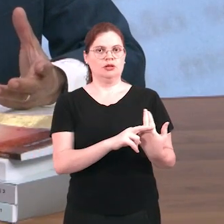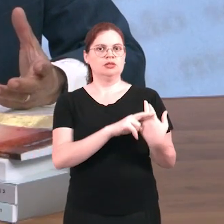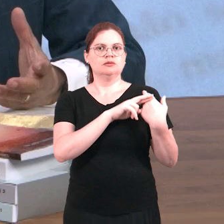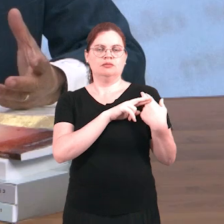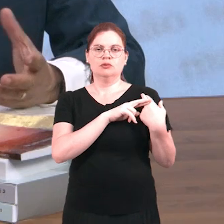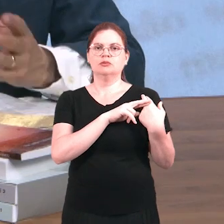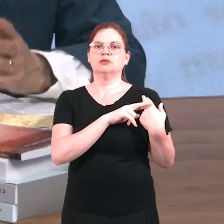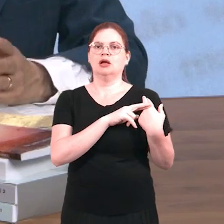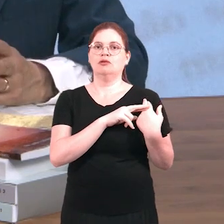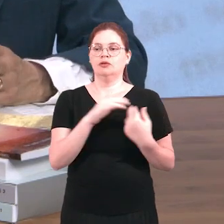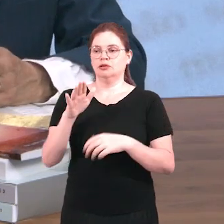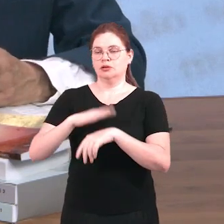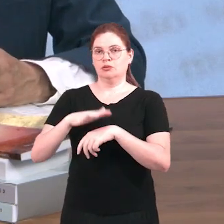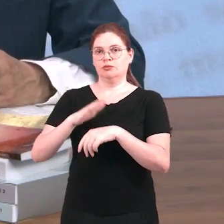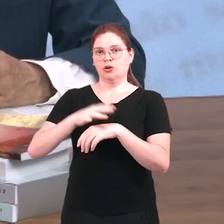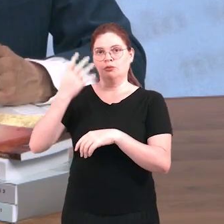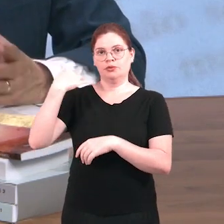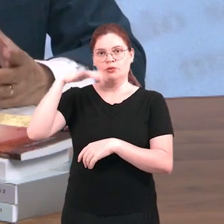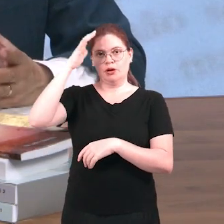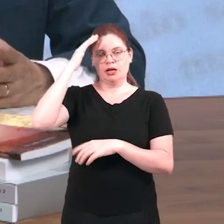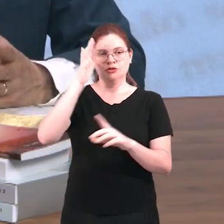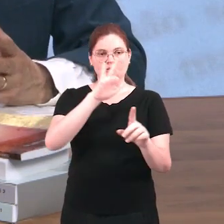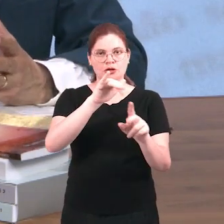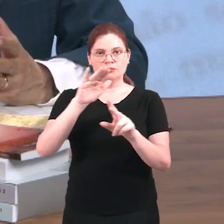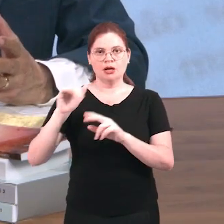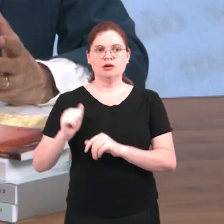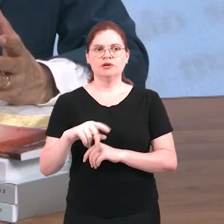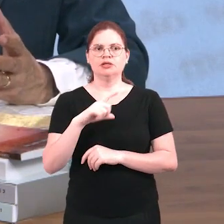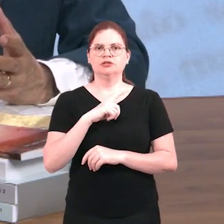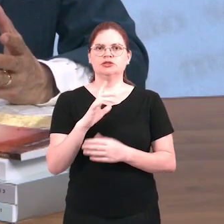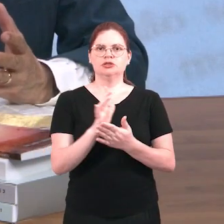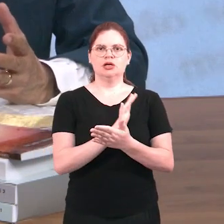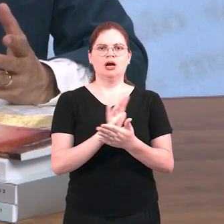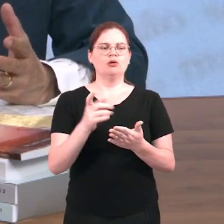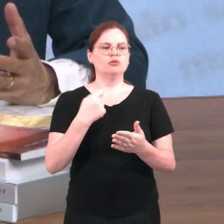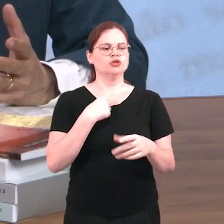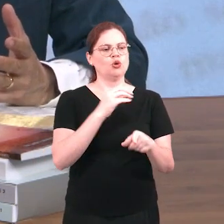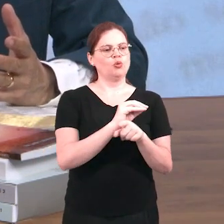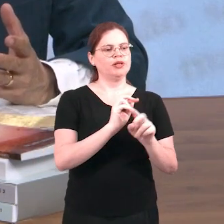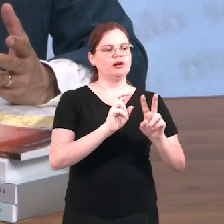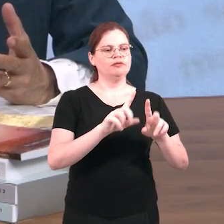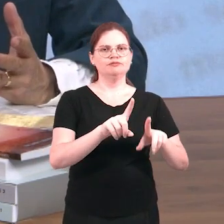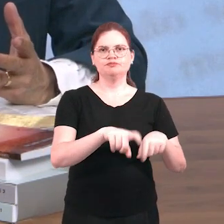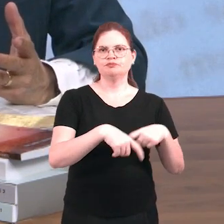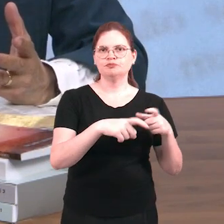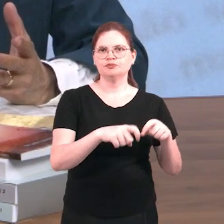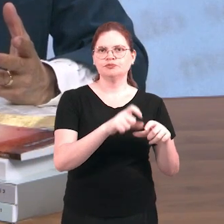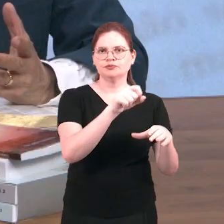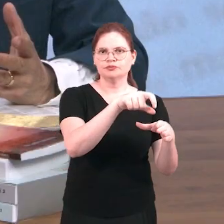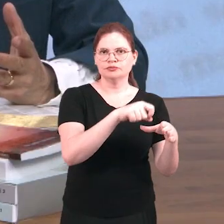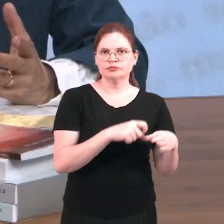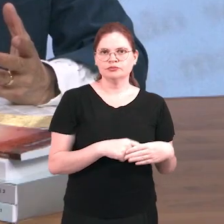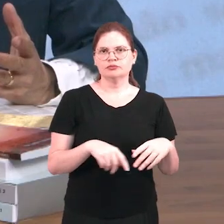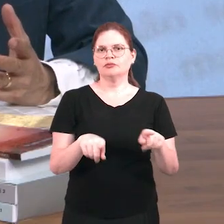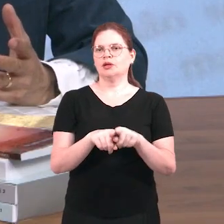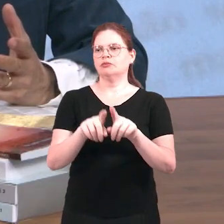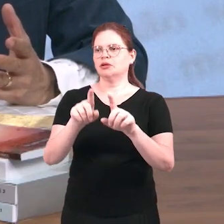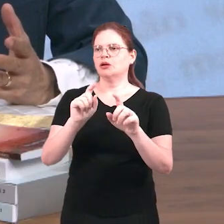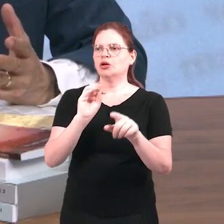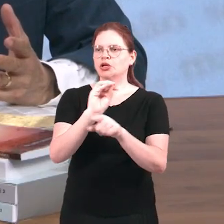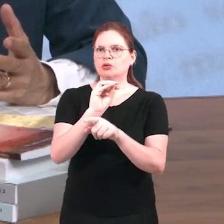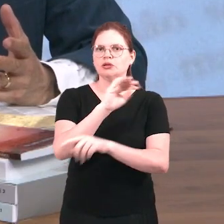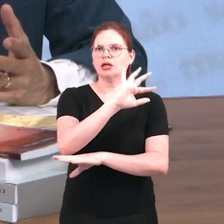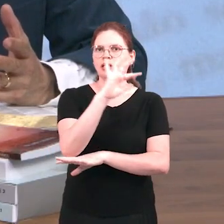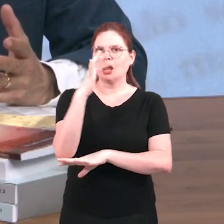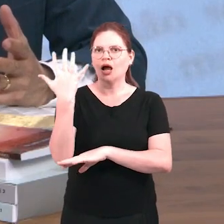rei. Havia, assim, ministros sobre a lavoura da terra, sobre os olivais